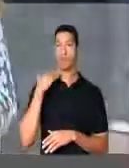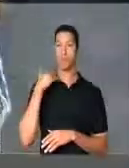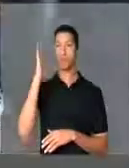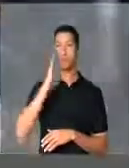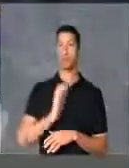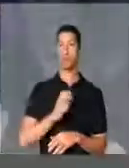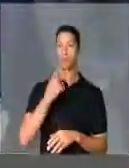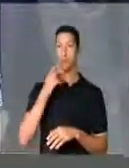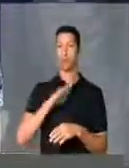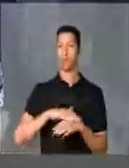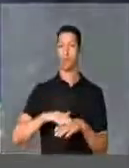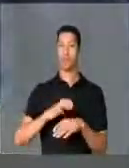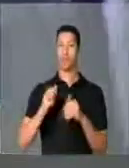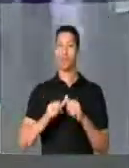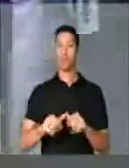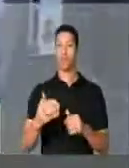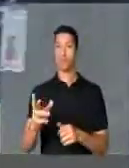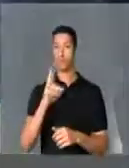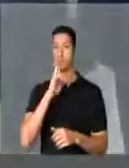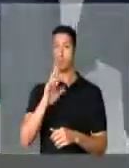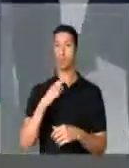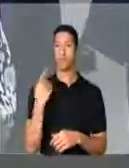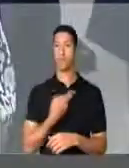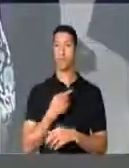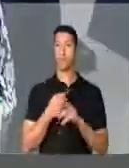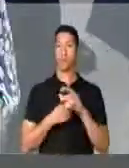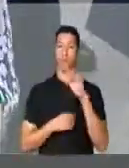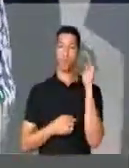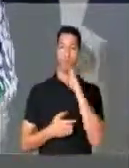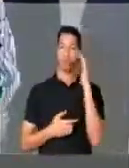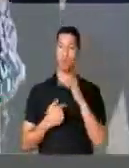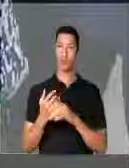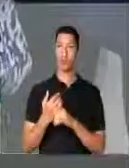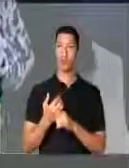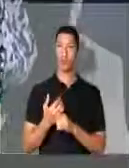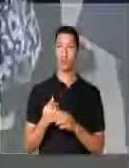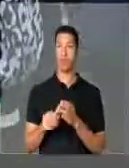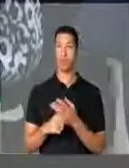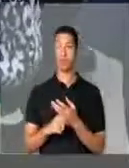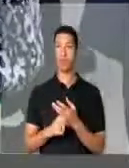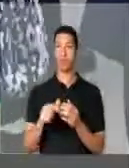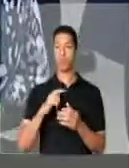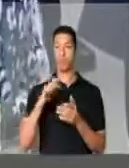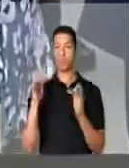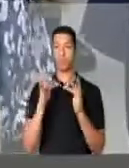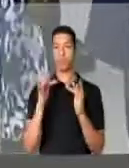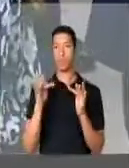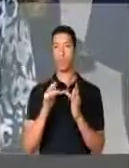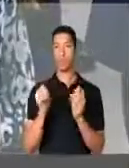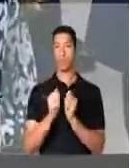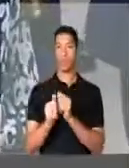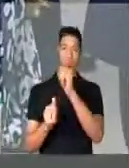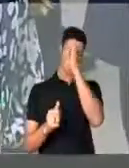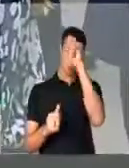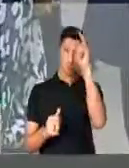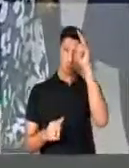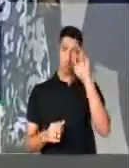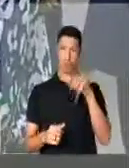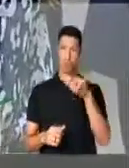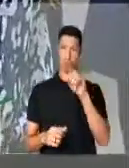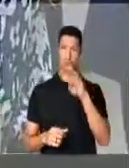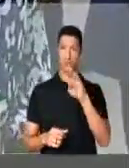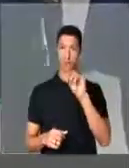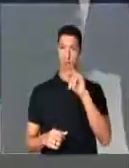com o superintendente, que ficou de dar uma resposta rápida. Tenho contato com o prefeito